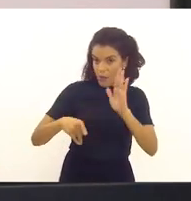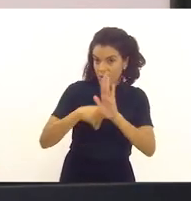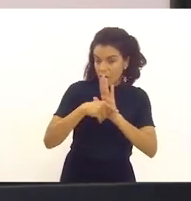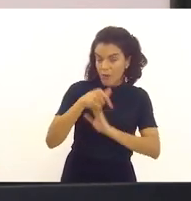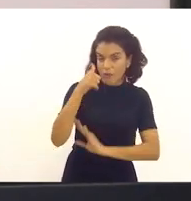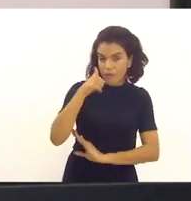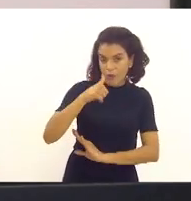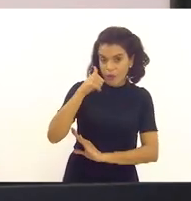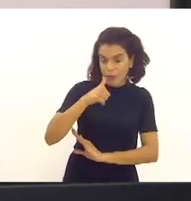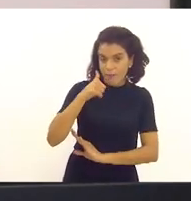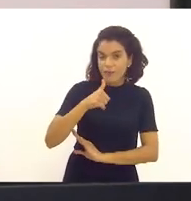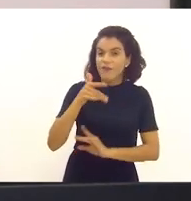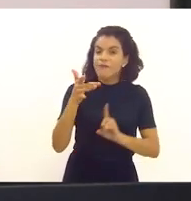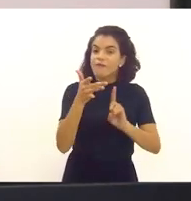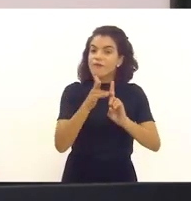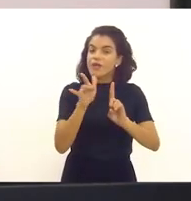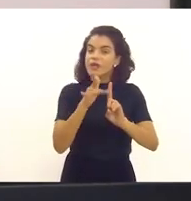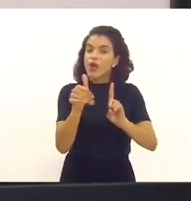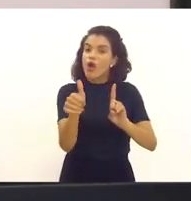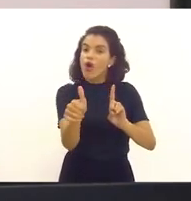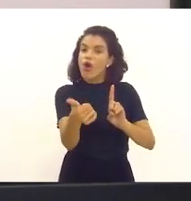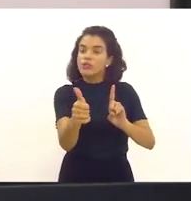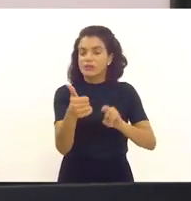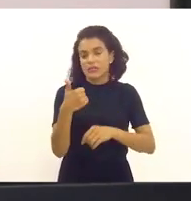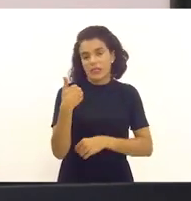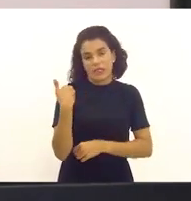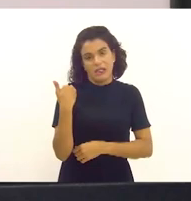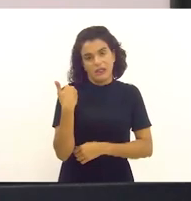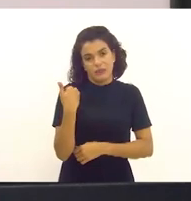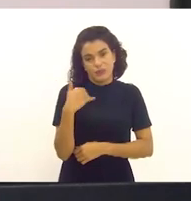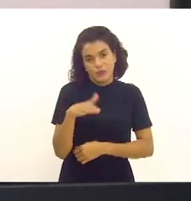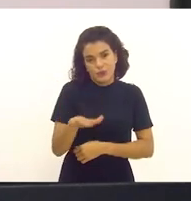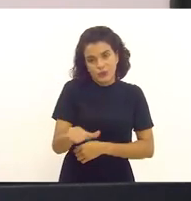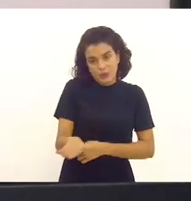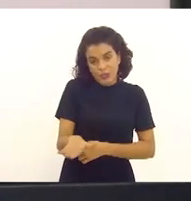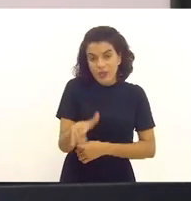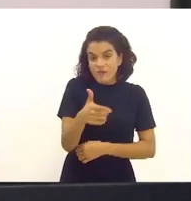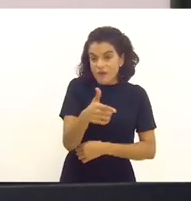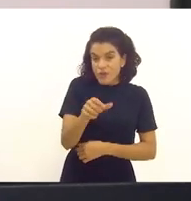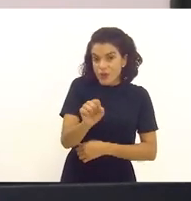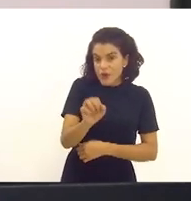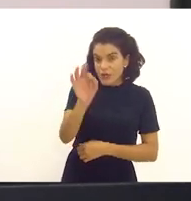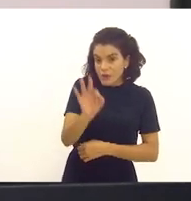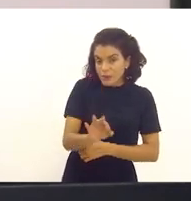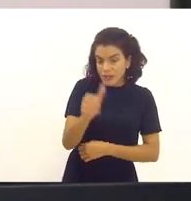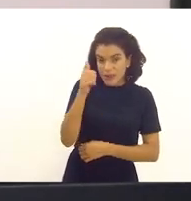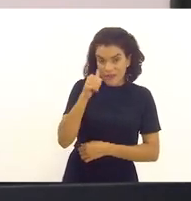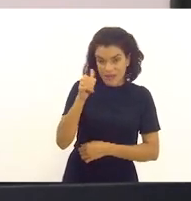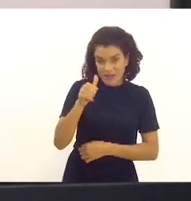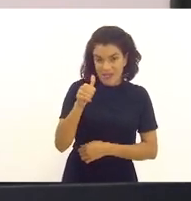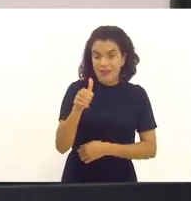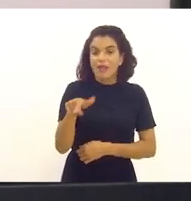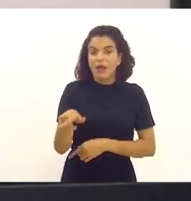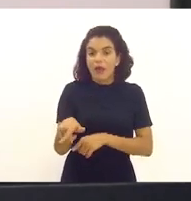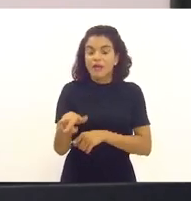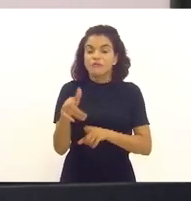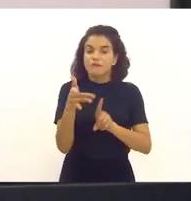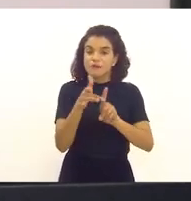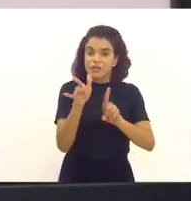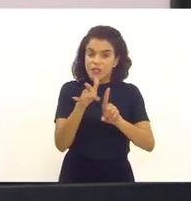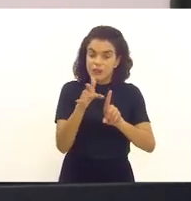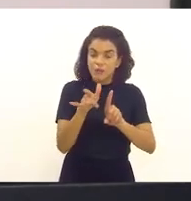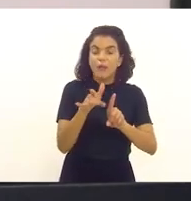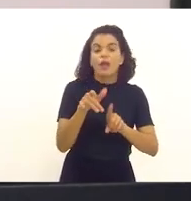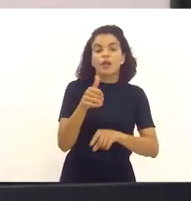43 vítimas de 11 anos de idade e 28% dessas Mulheres vítimas de